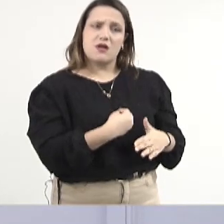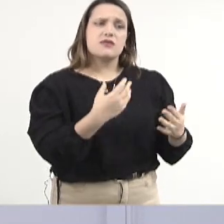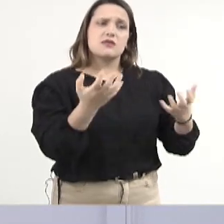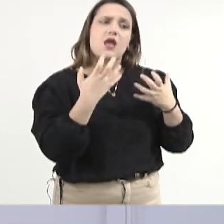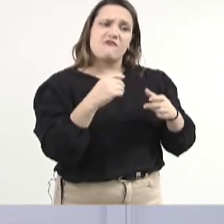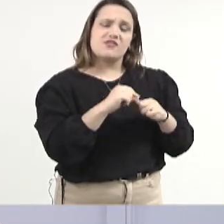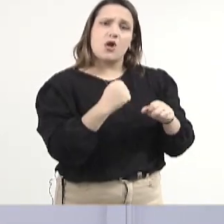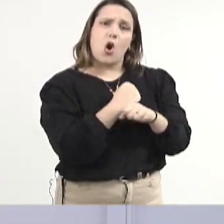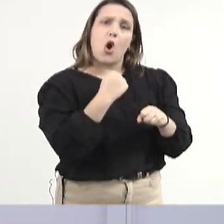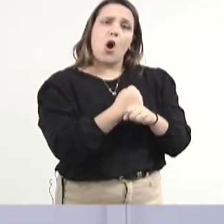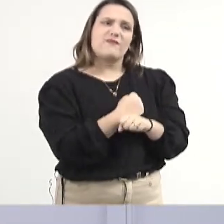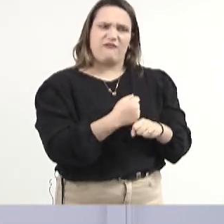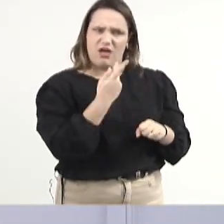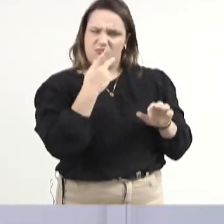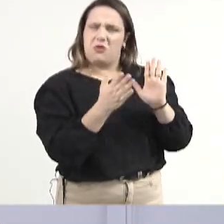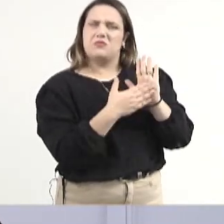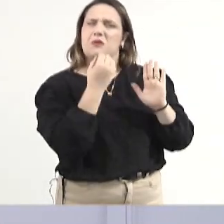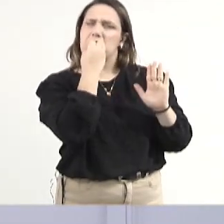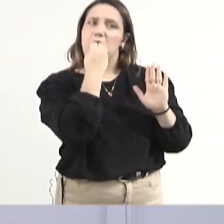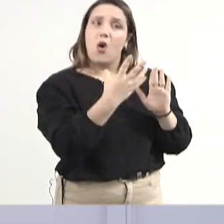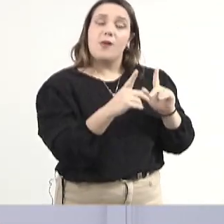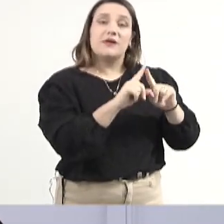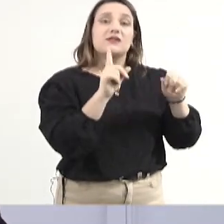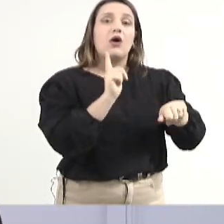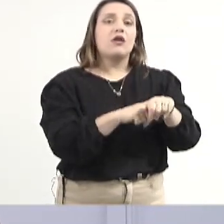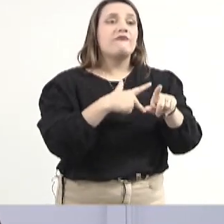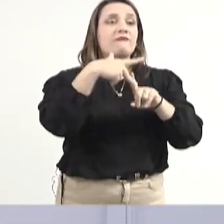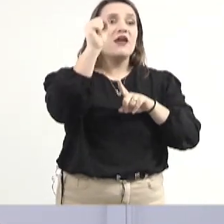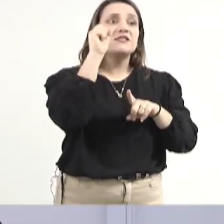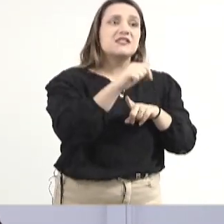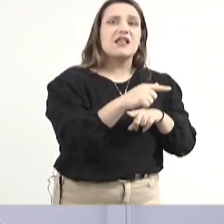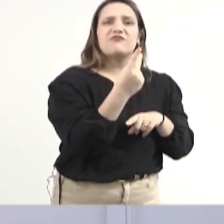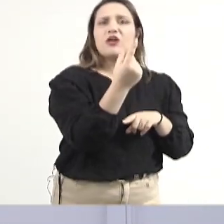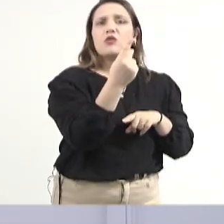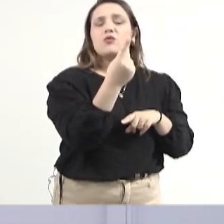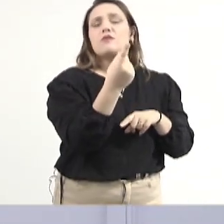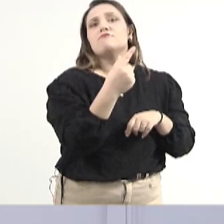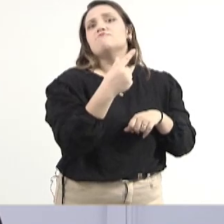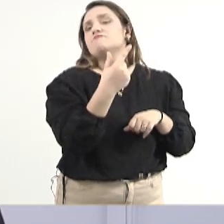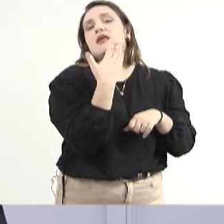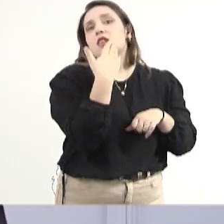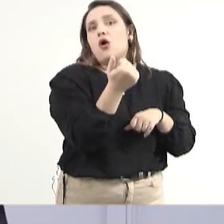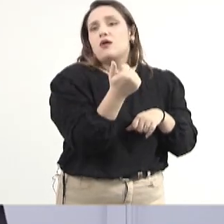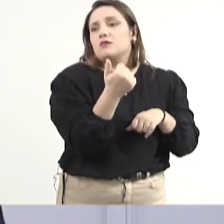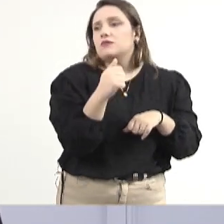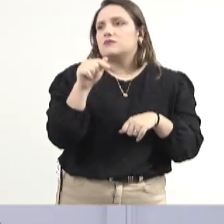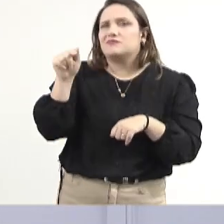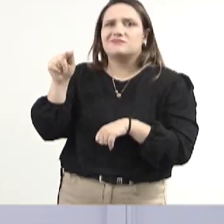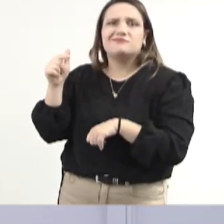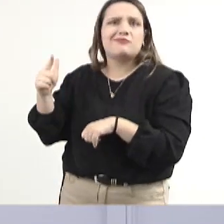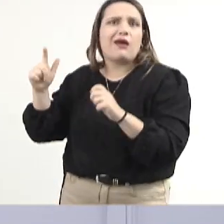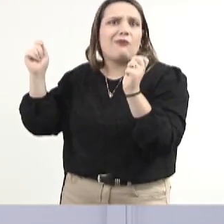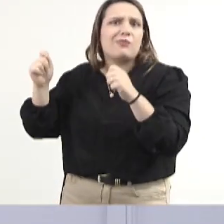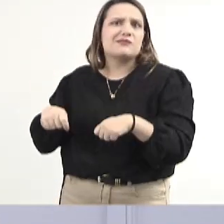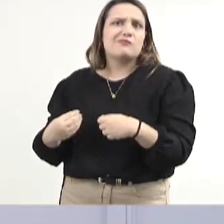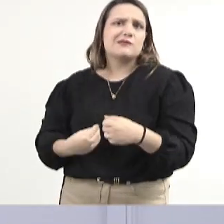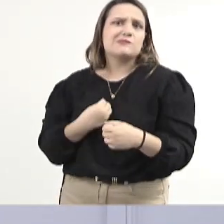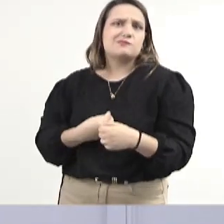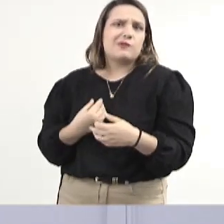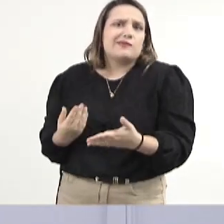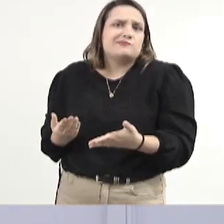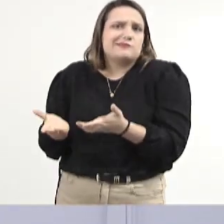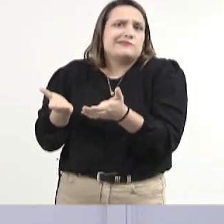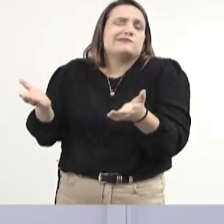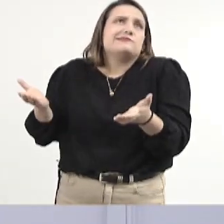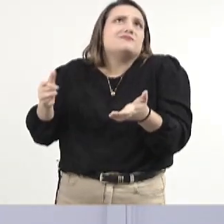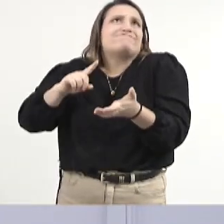de uma obra pública e no final, quando ela se sai vencedora do preço, ela se constata que ela não teria condições de participar dessa